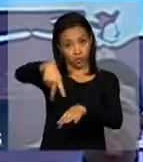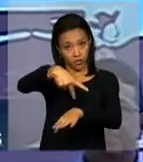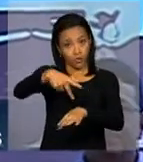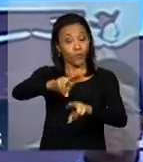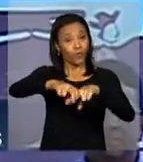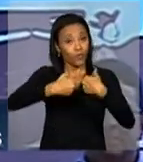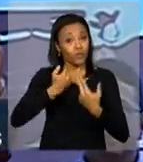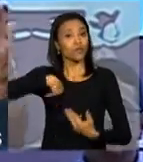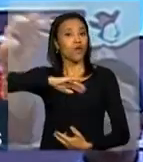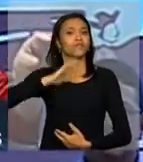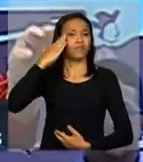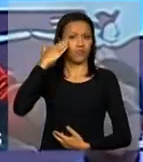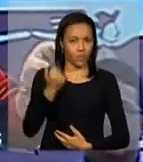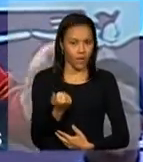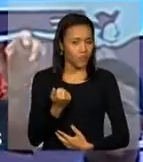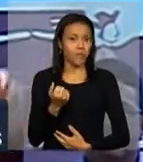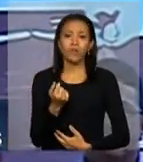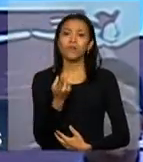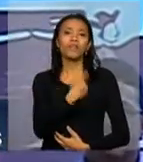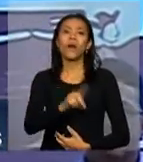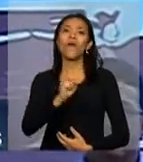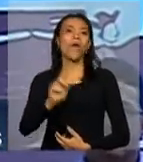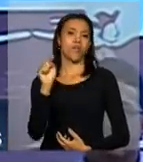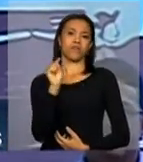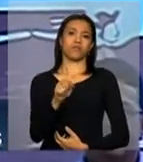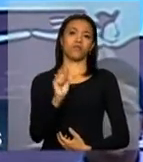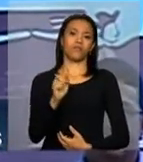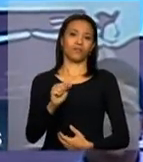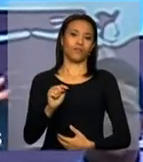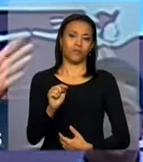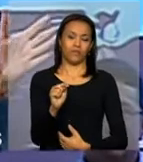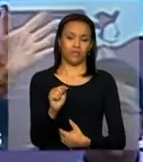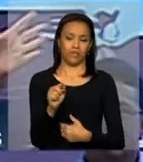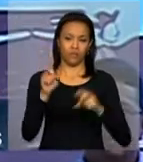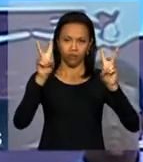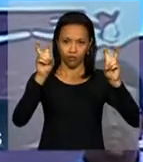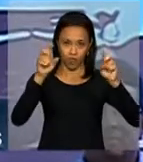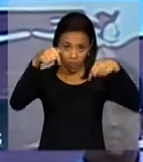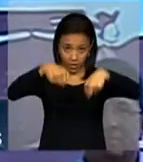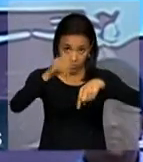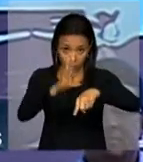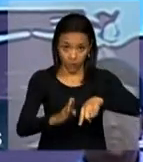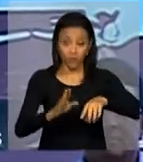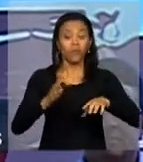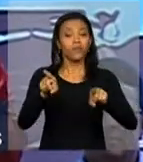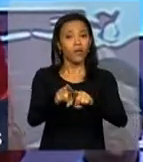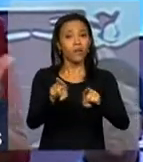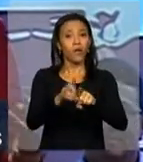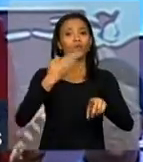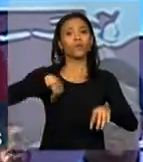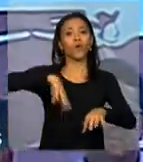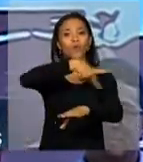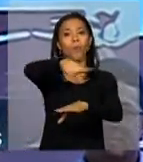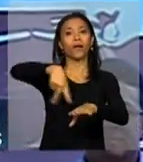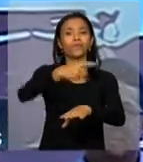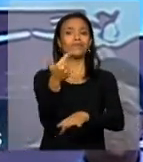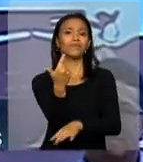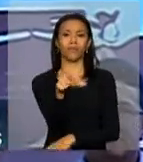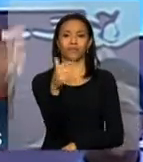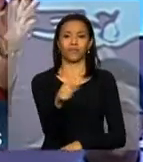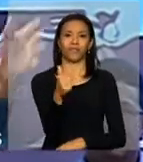sabemos que não é isso que está em questão no Brasil. Também no nosso país não há